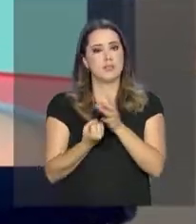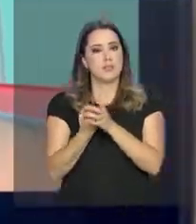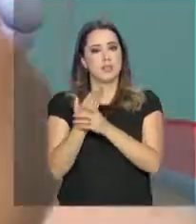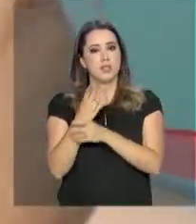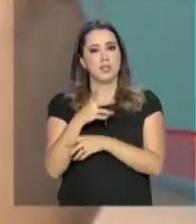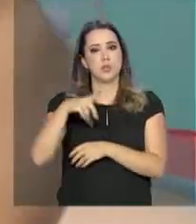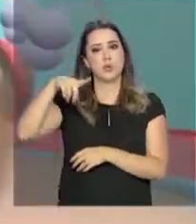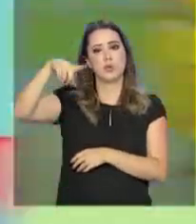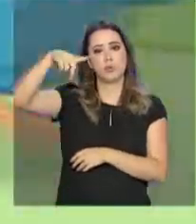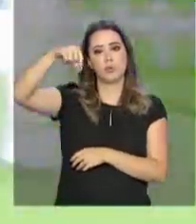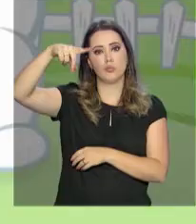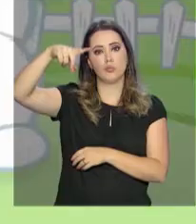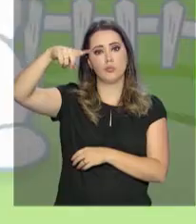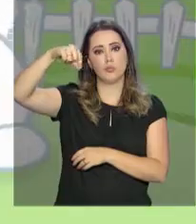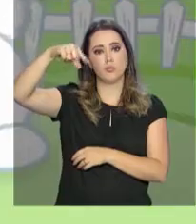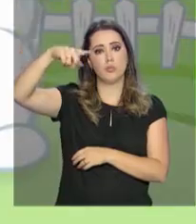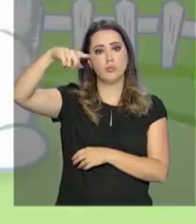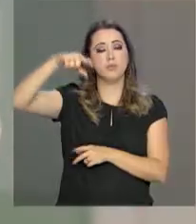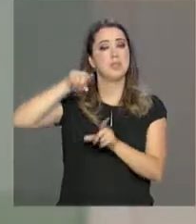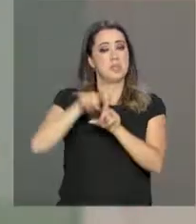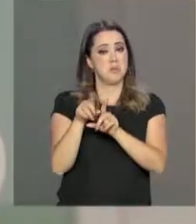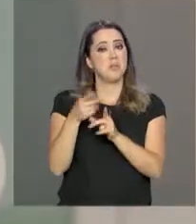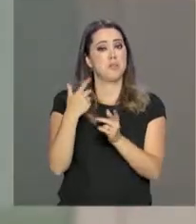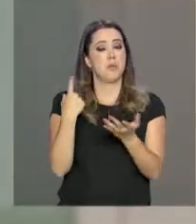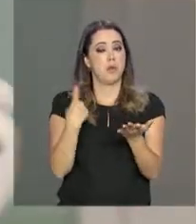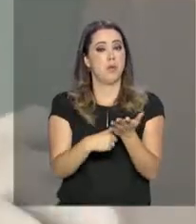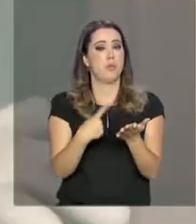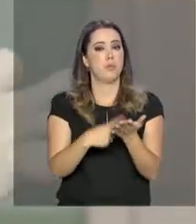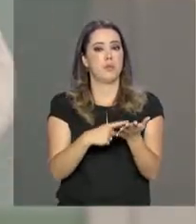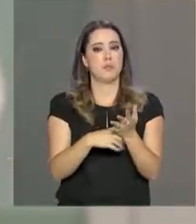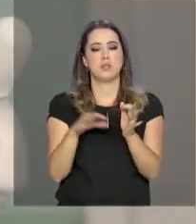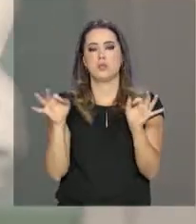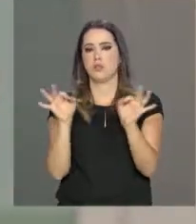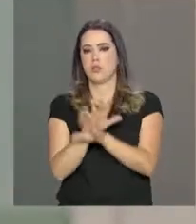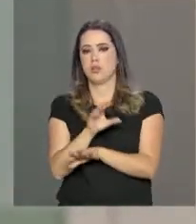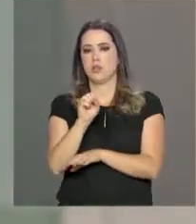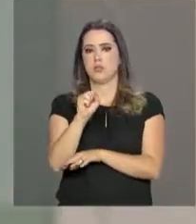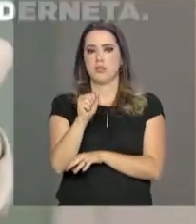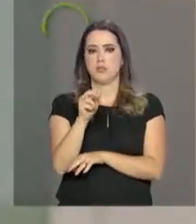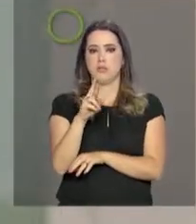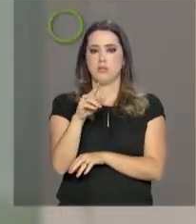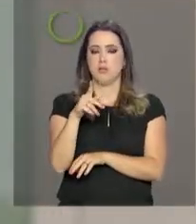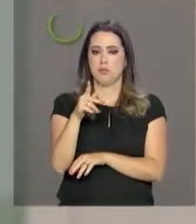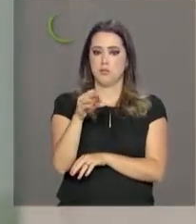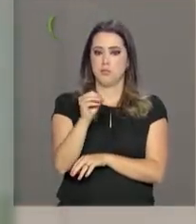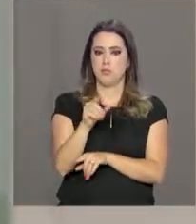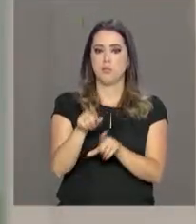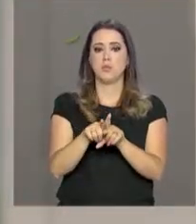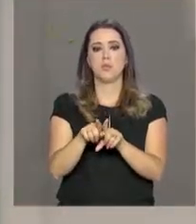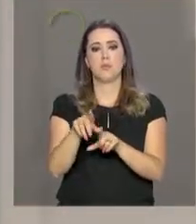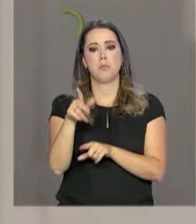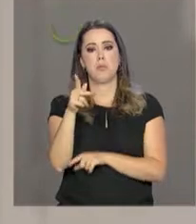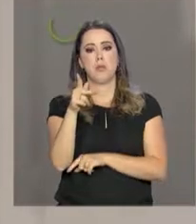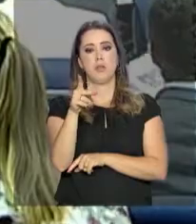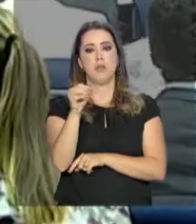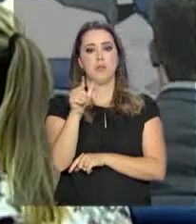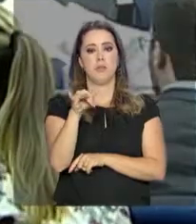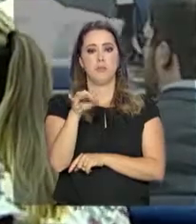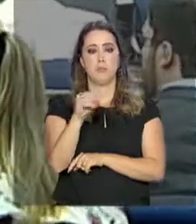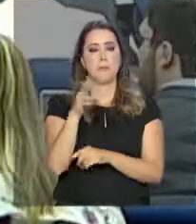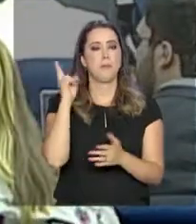e também quando o brasil assumiu o compromisso de eliminar o sarampo ea poliomielite o ministério alerta que